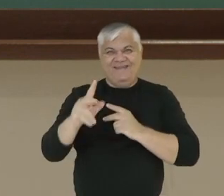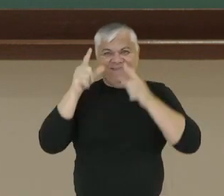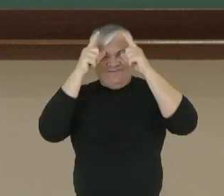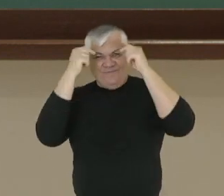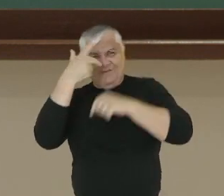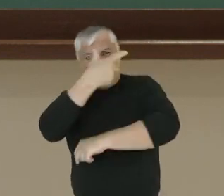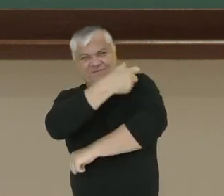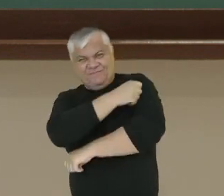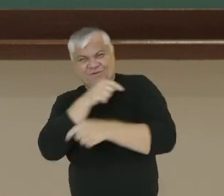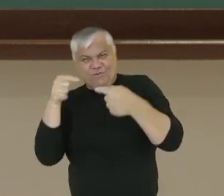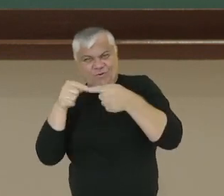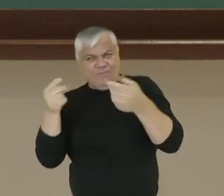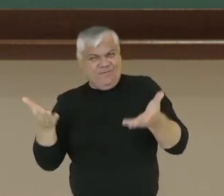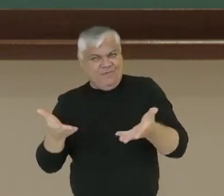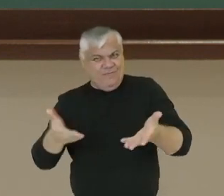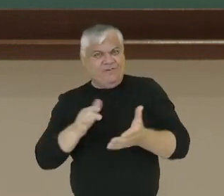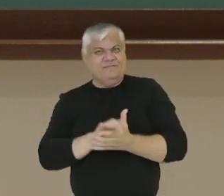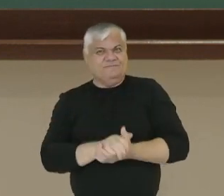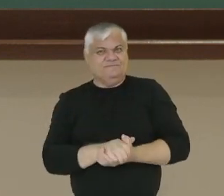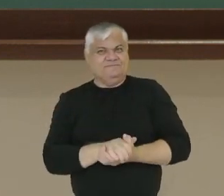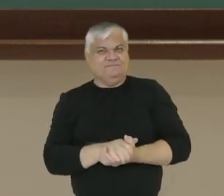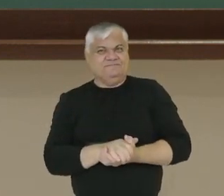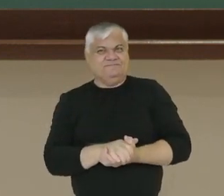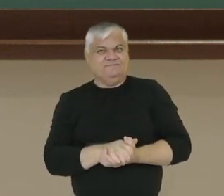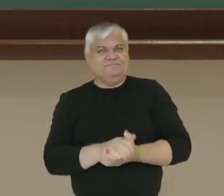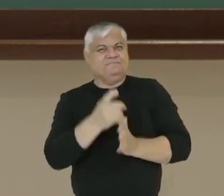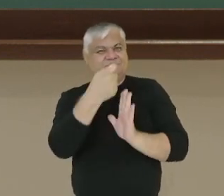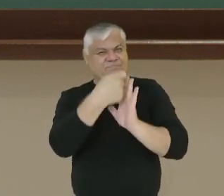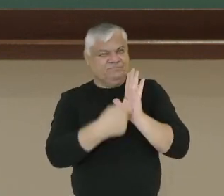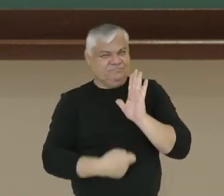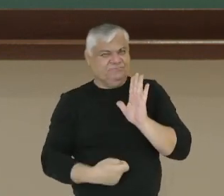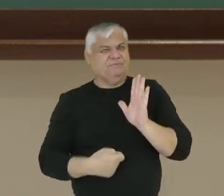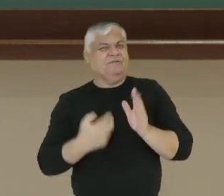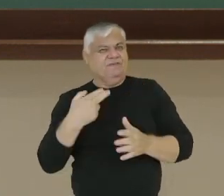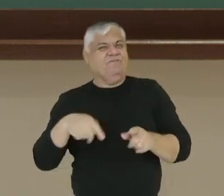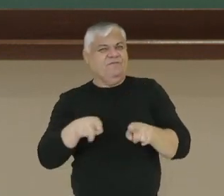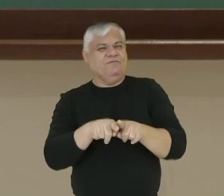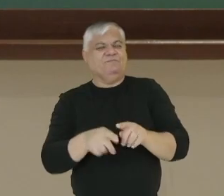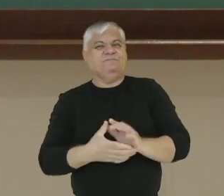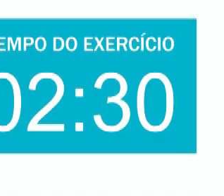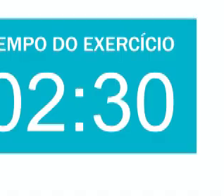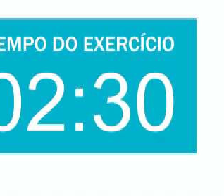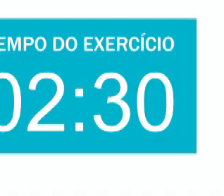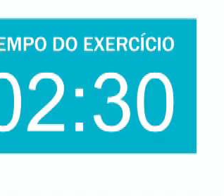o contexto que nós estamos vivendo agora? Escreve lá no teu caderno, daqui a pouco eu retorno.